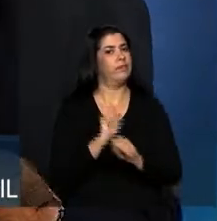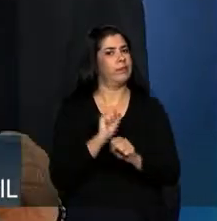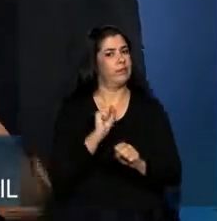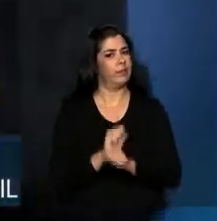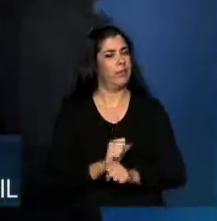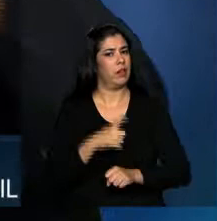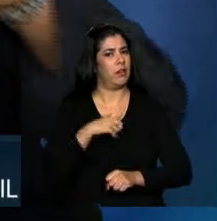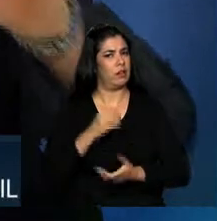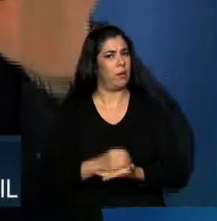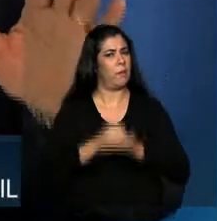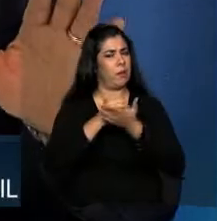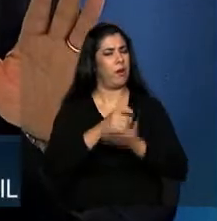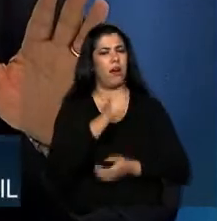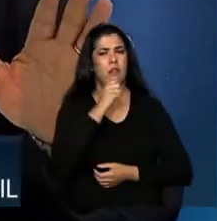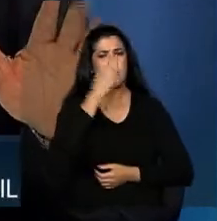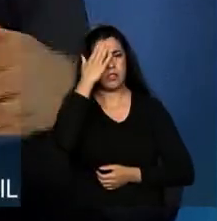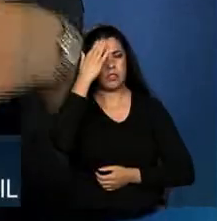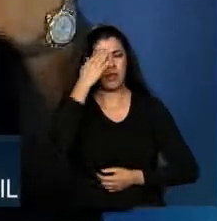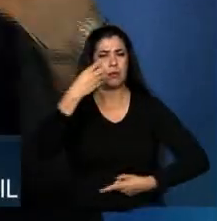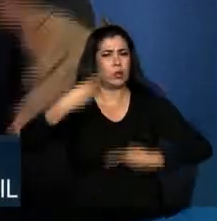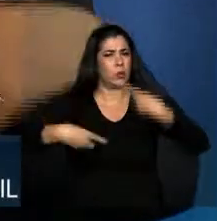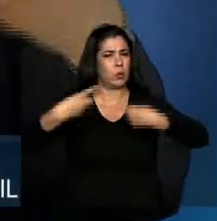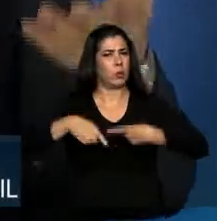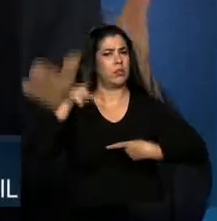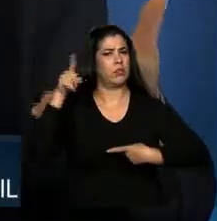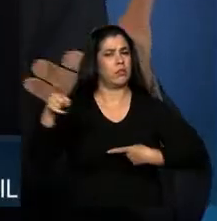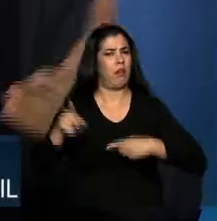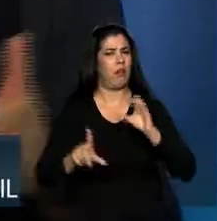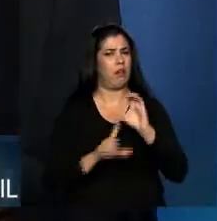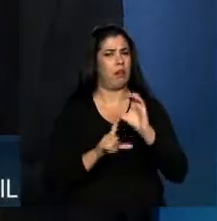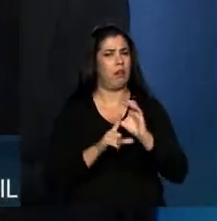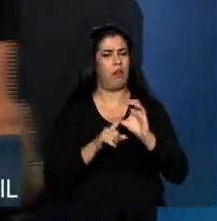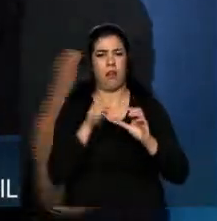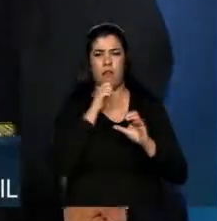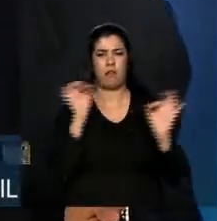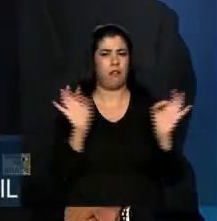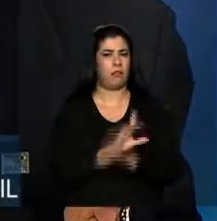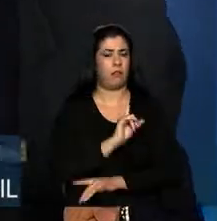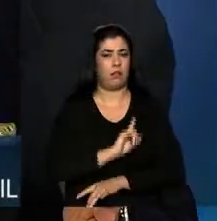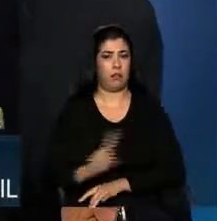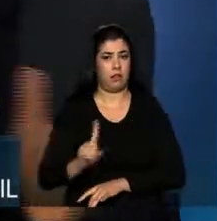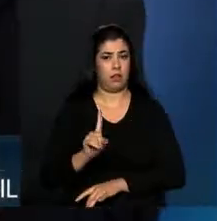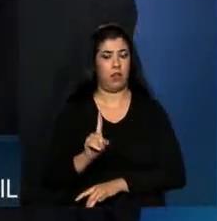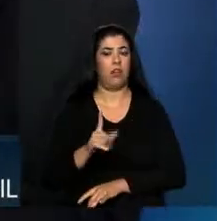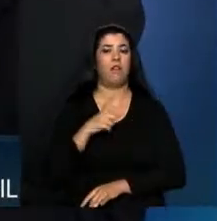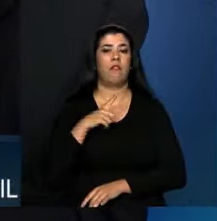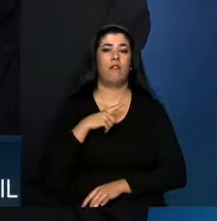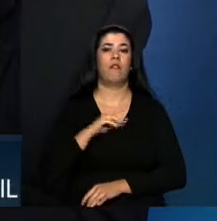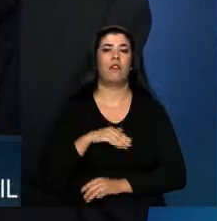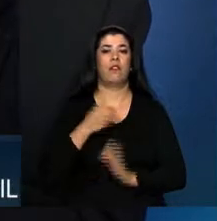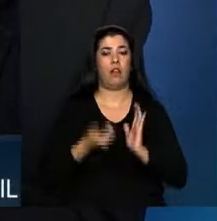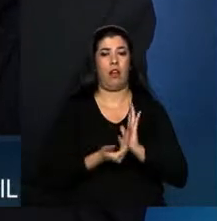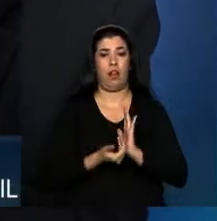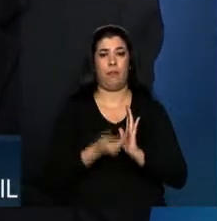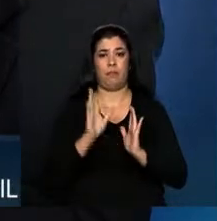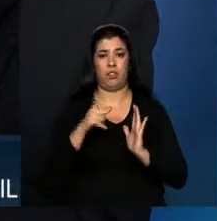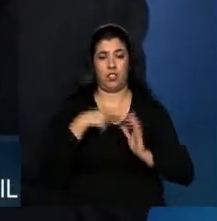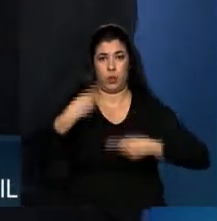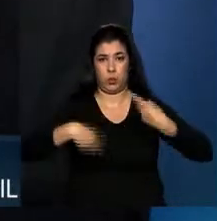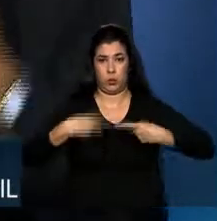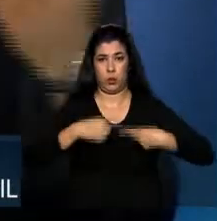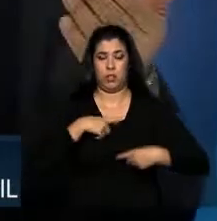barrado. Ainda está sendo discutido na Câmara, não está terminado, né? Vai passar para o Senado, espero que no Senado dê